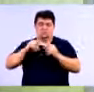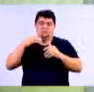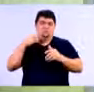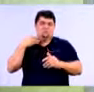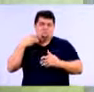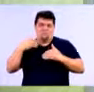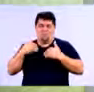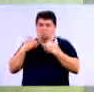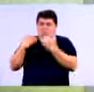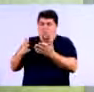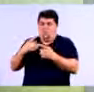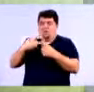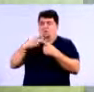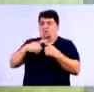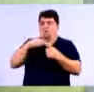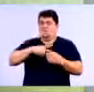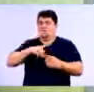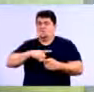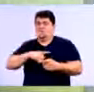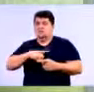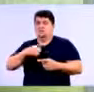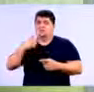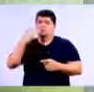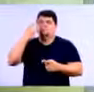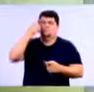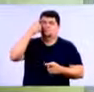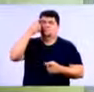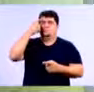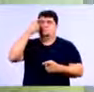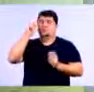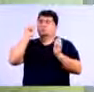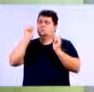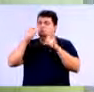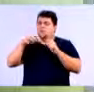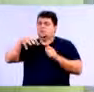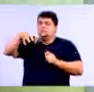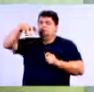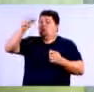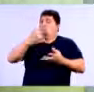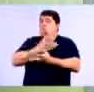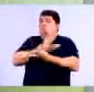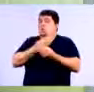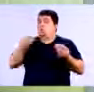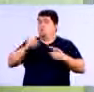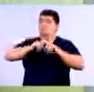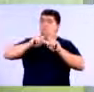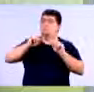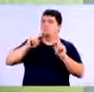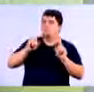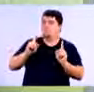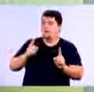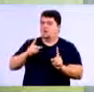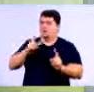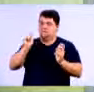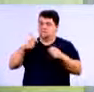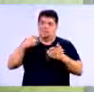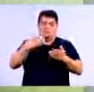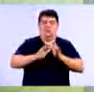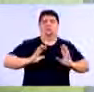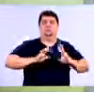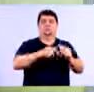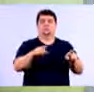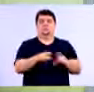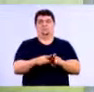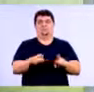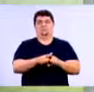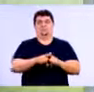investimento, porque eu tenho essa pretensão, essa chance de ganhar para ganhar muito, mas em compensação também tem uma chance de perder muito. É